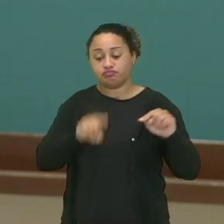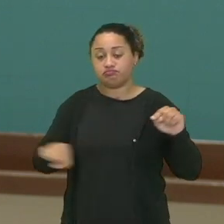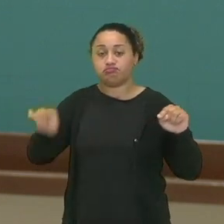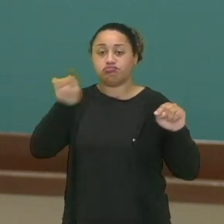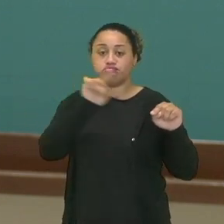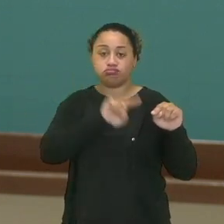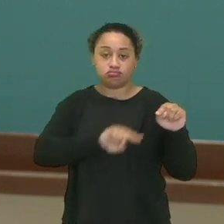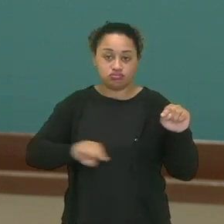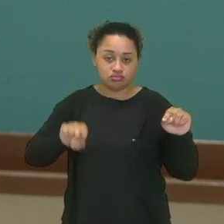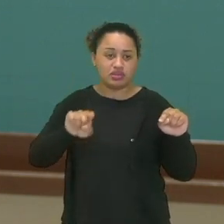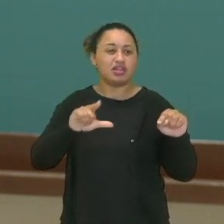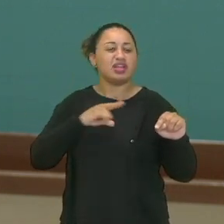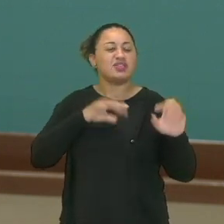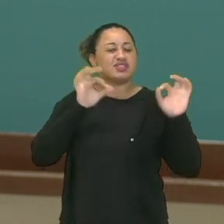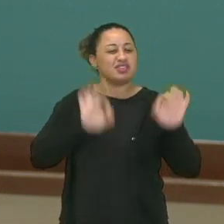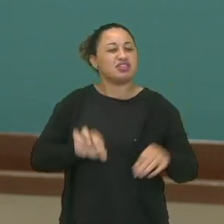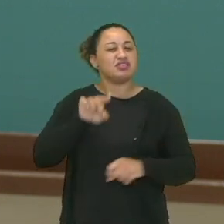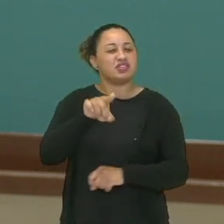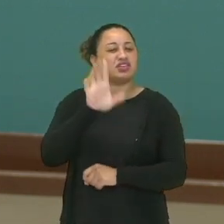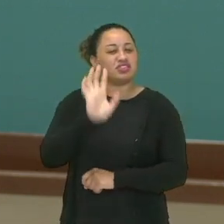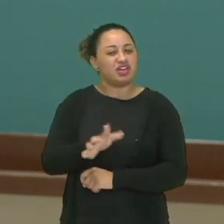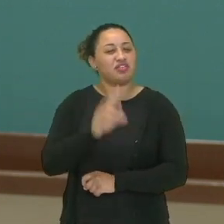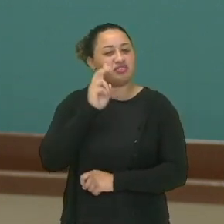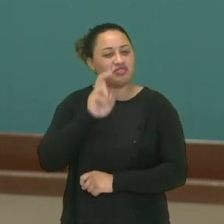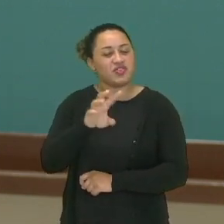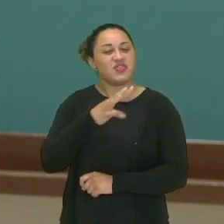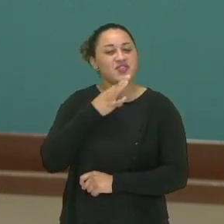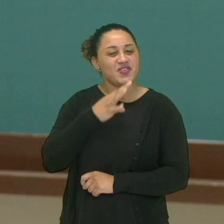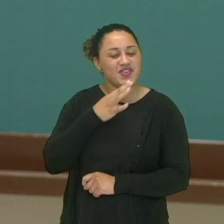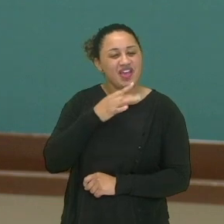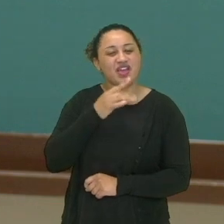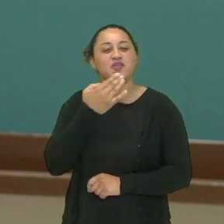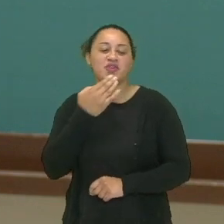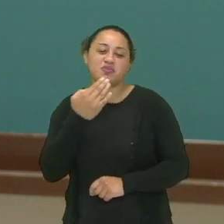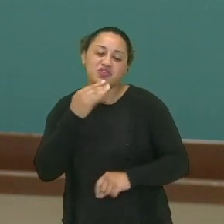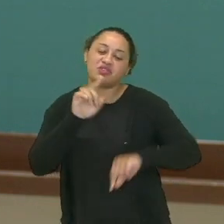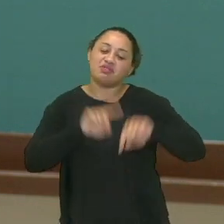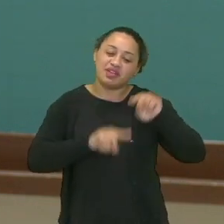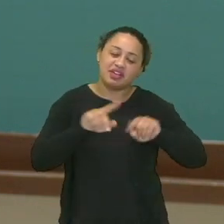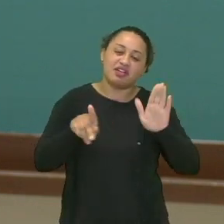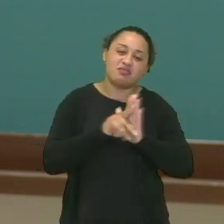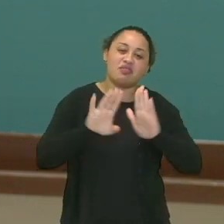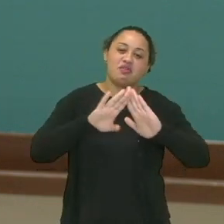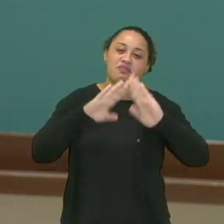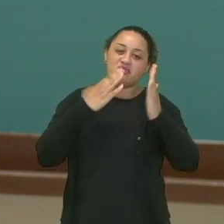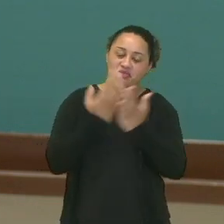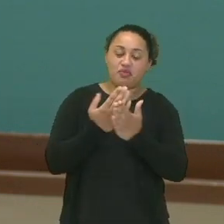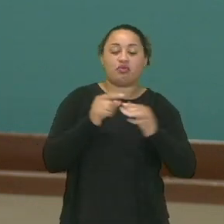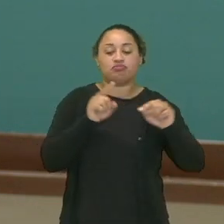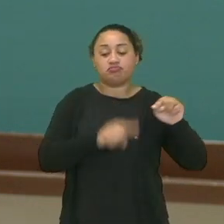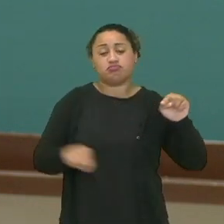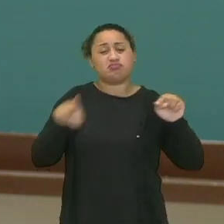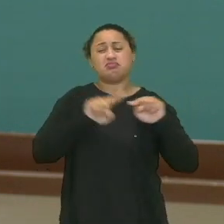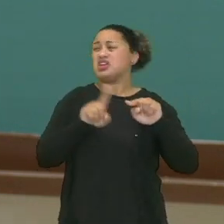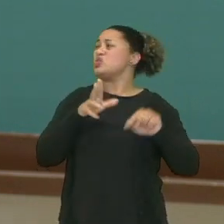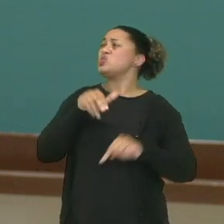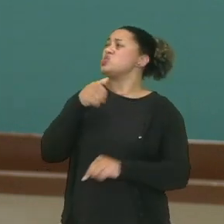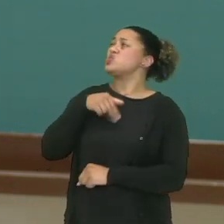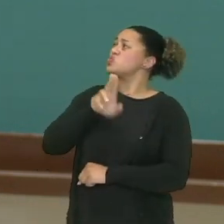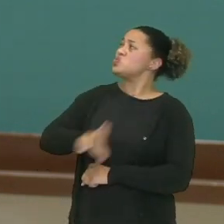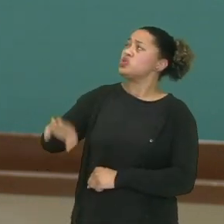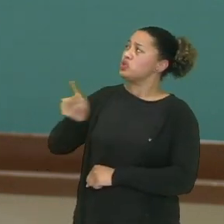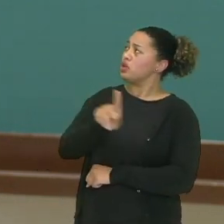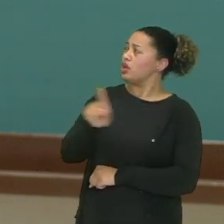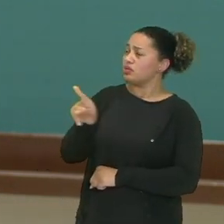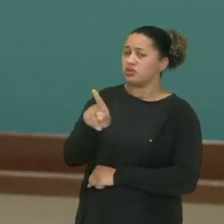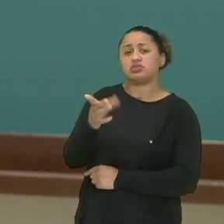graus. Tenho certeza que você já viu. Que já foi pedido no material escolar, né? O transferidor, mas nunca usei esse transferidor